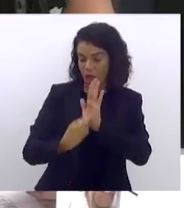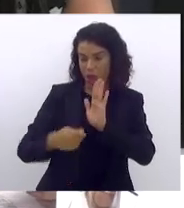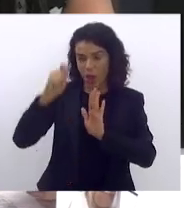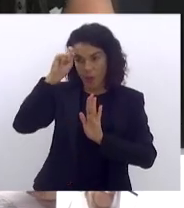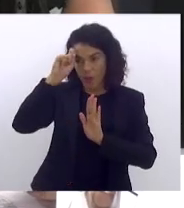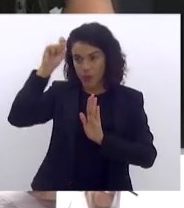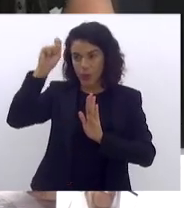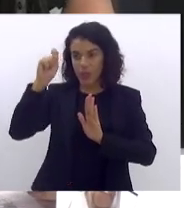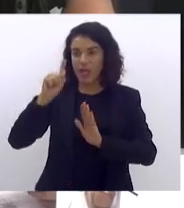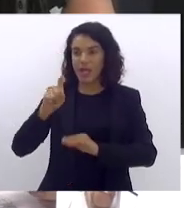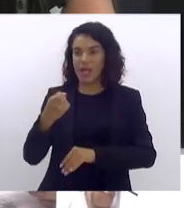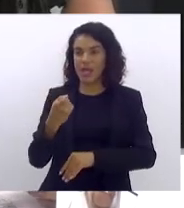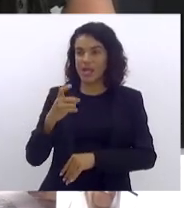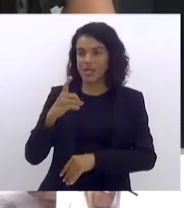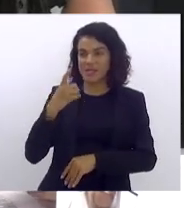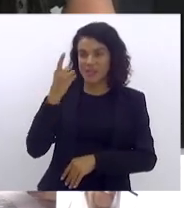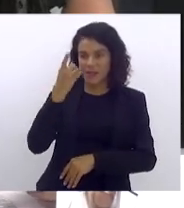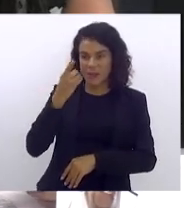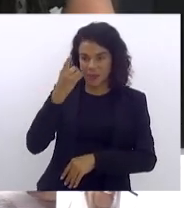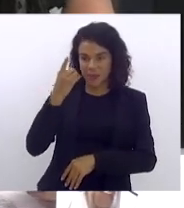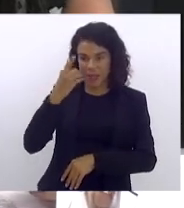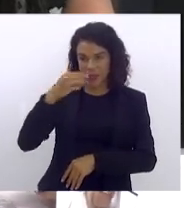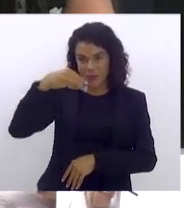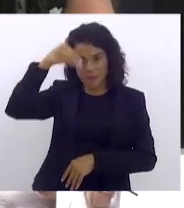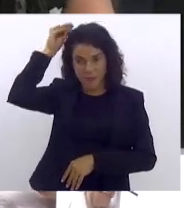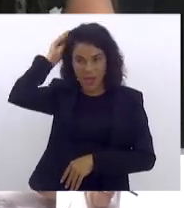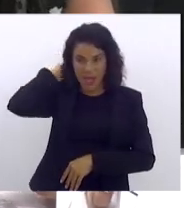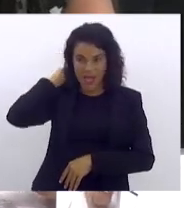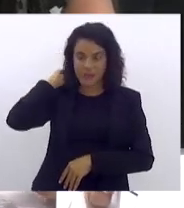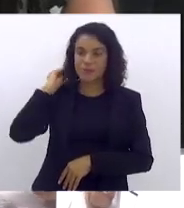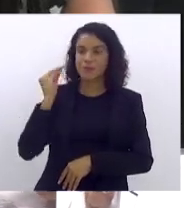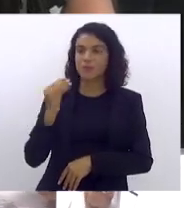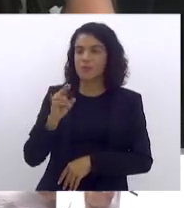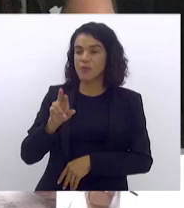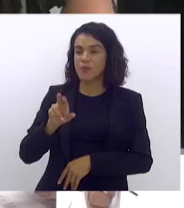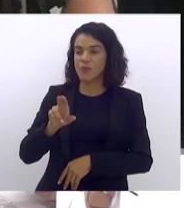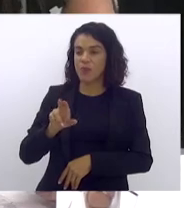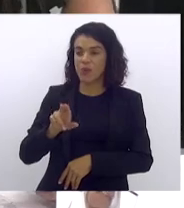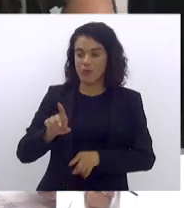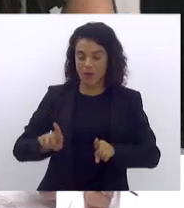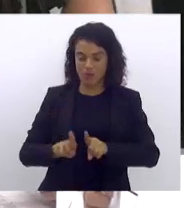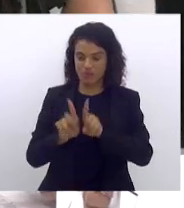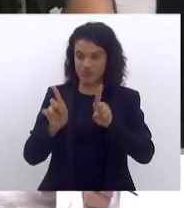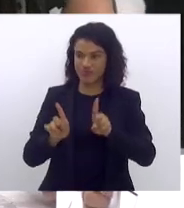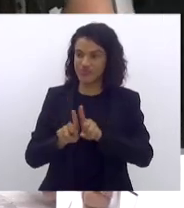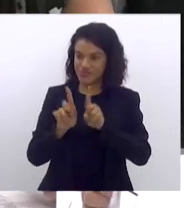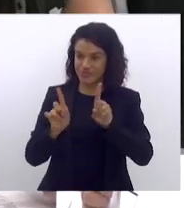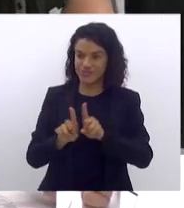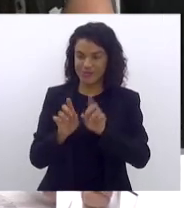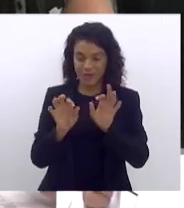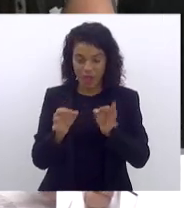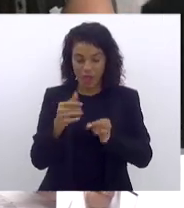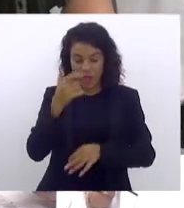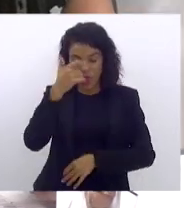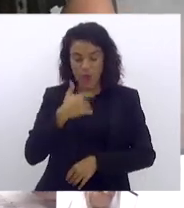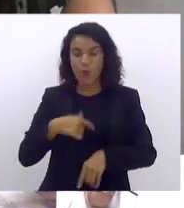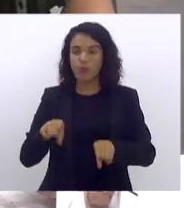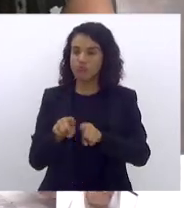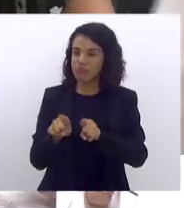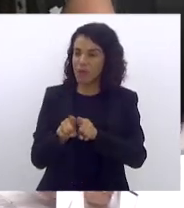do ex-deputado Márcio, hoje conselheiro do Tribunal de Contas, meu irmão gêmeo. E aqui eu quero dizer que eu também